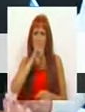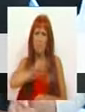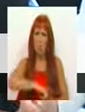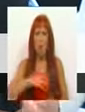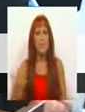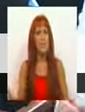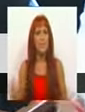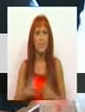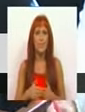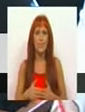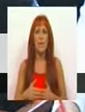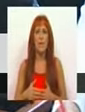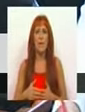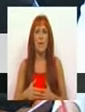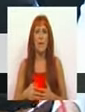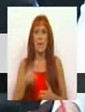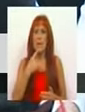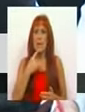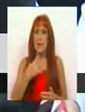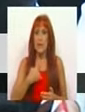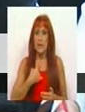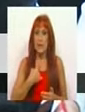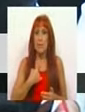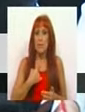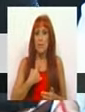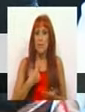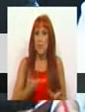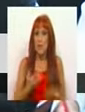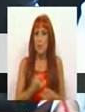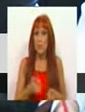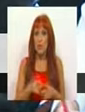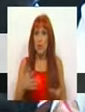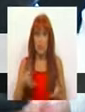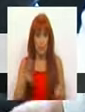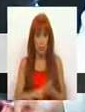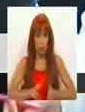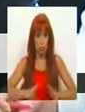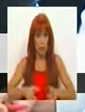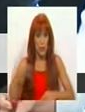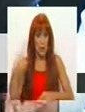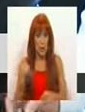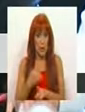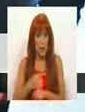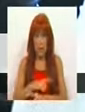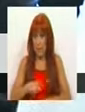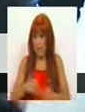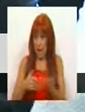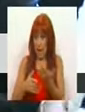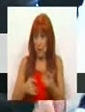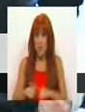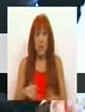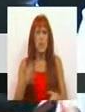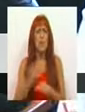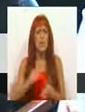condições de anunciar isto, porque o PIR já está aprovado e era a única coisa que o impedia, a